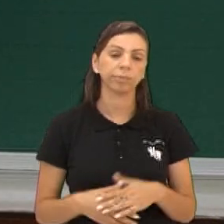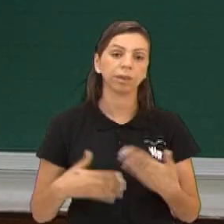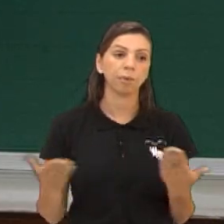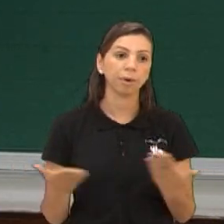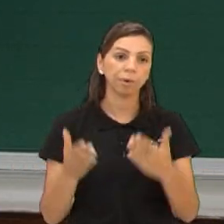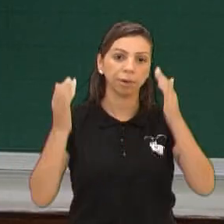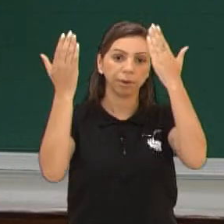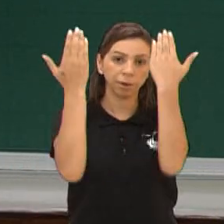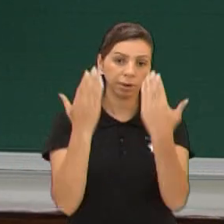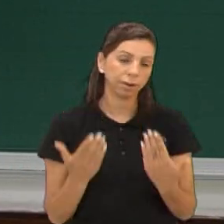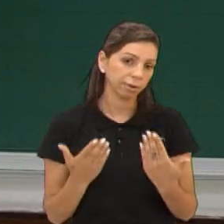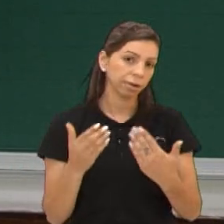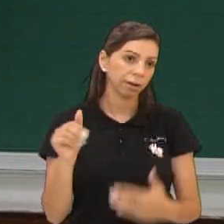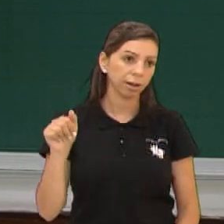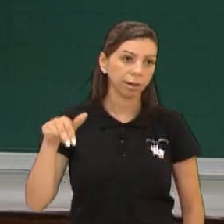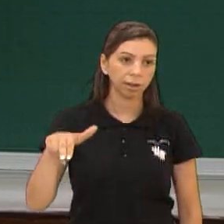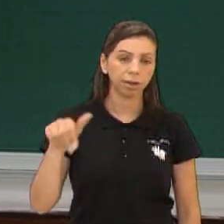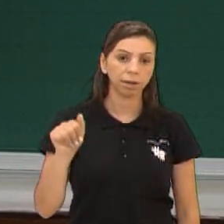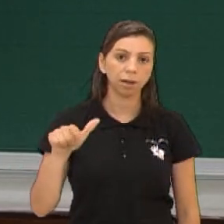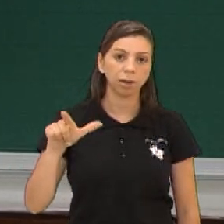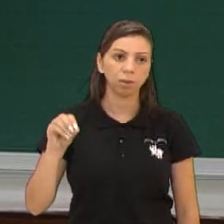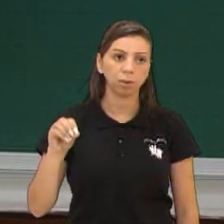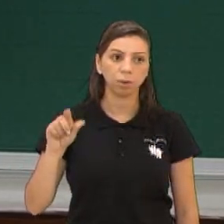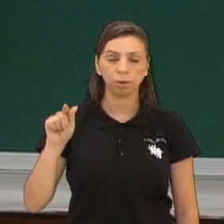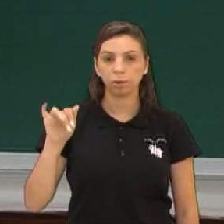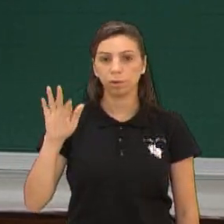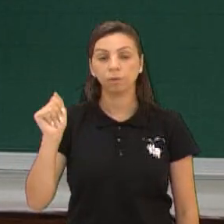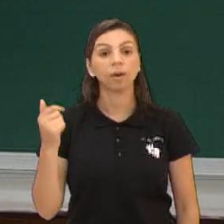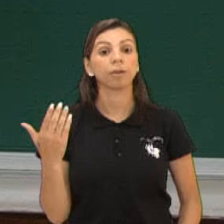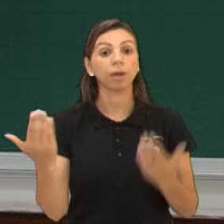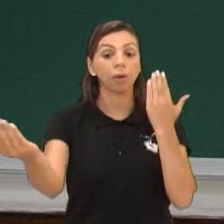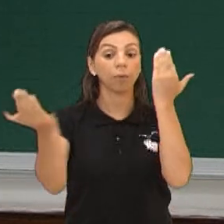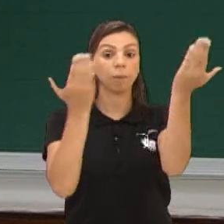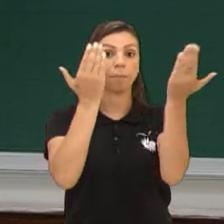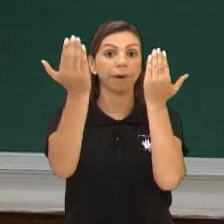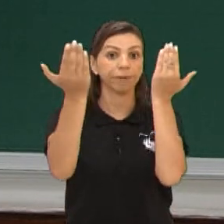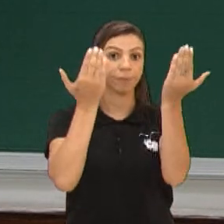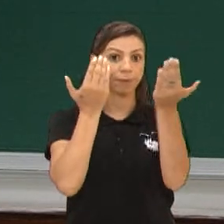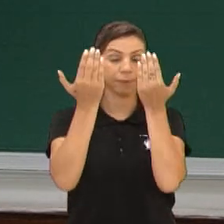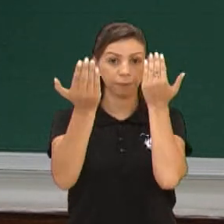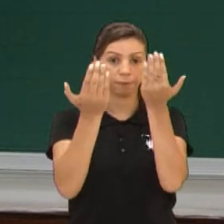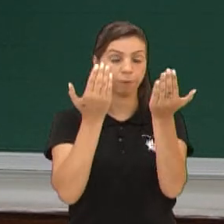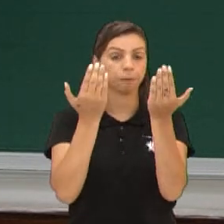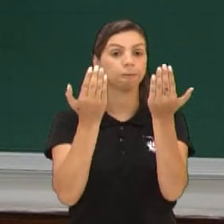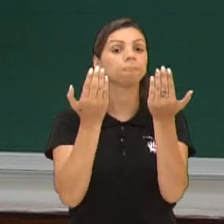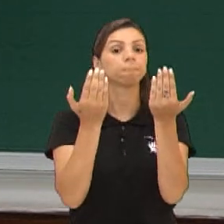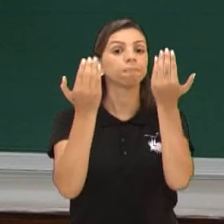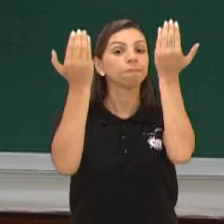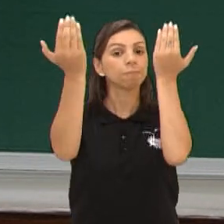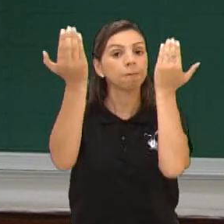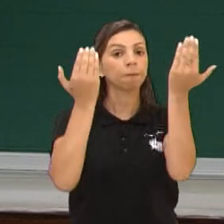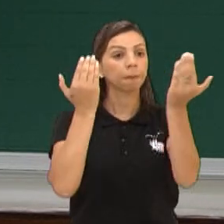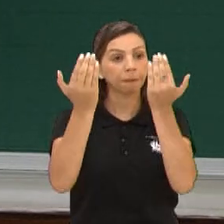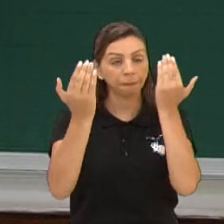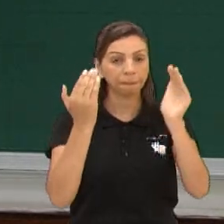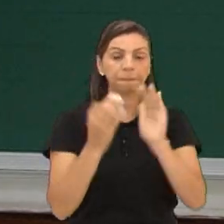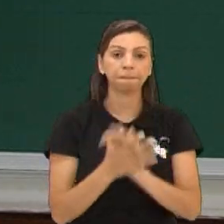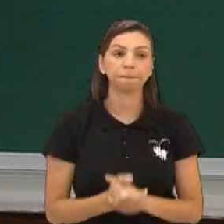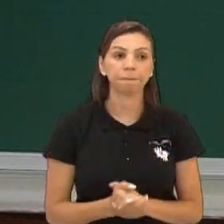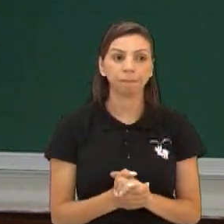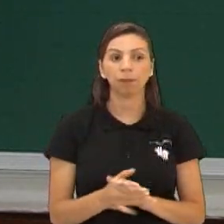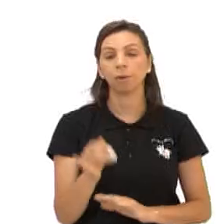analogia analogia é um argumento comparativo ok nós temos uma comparação